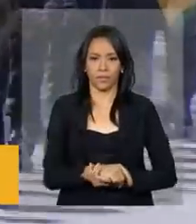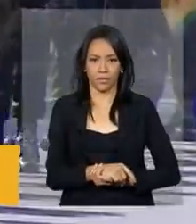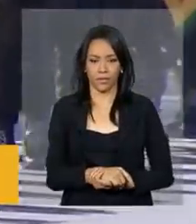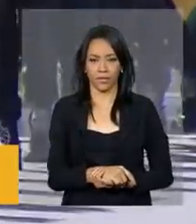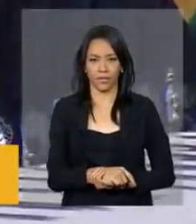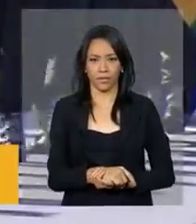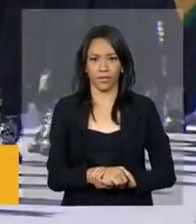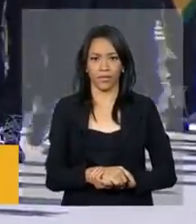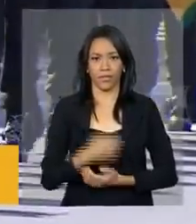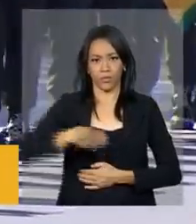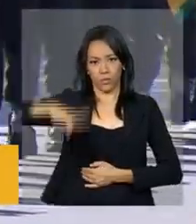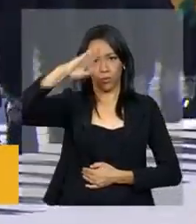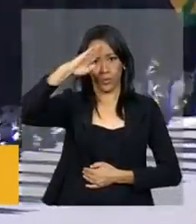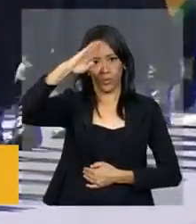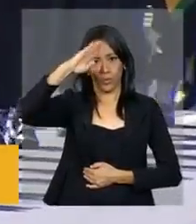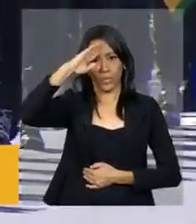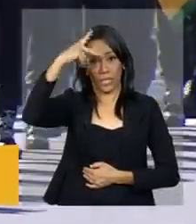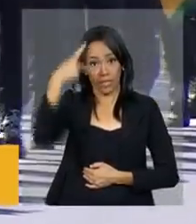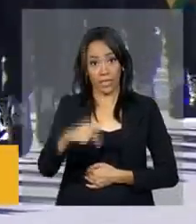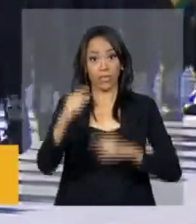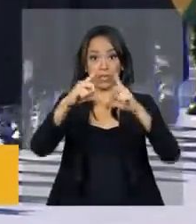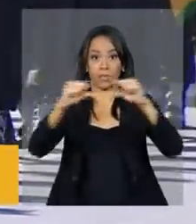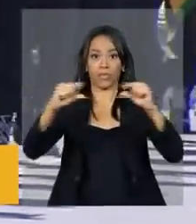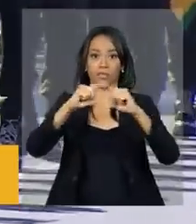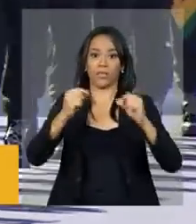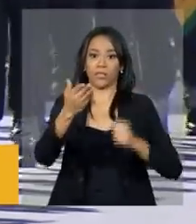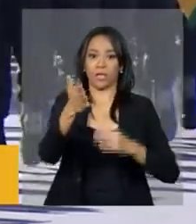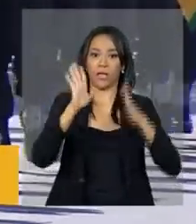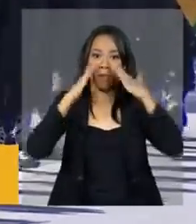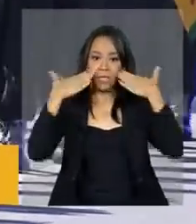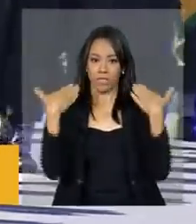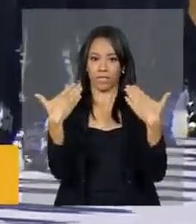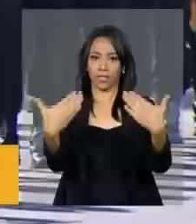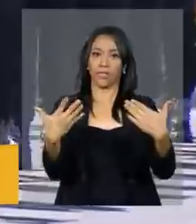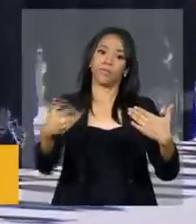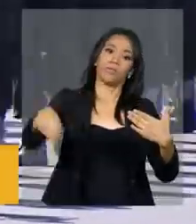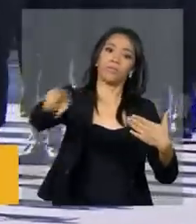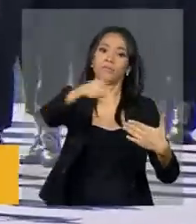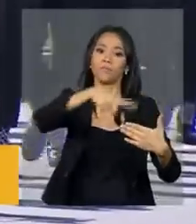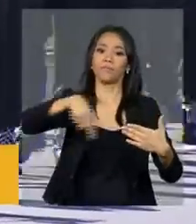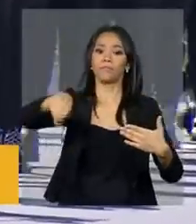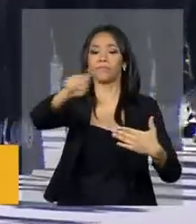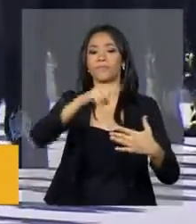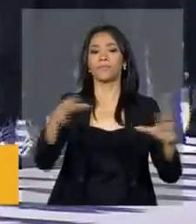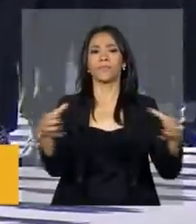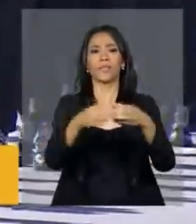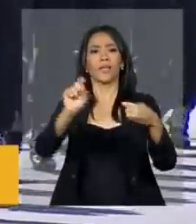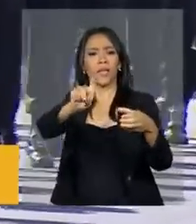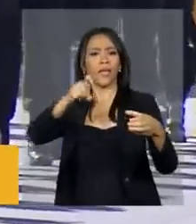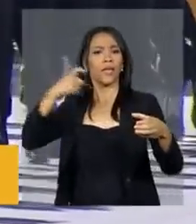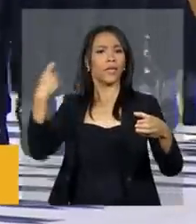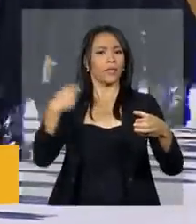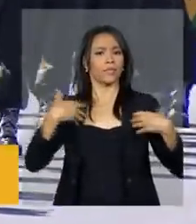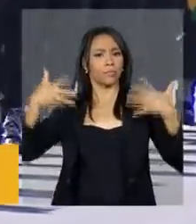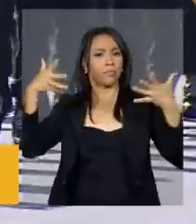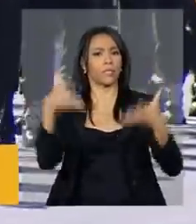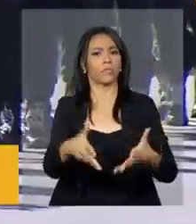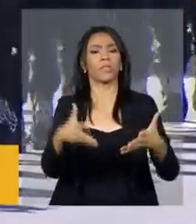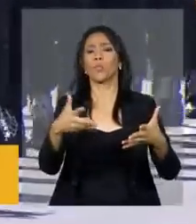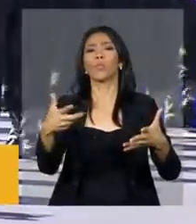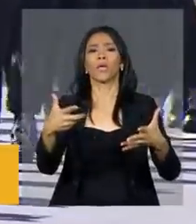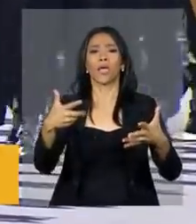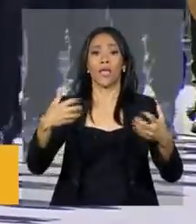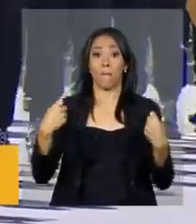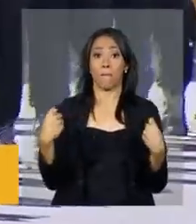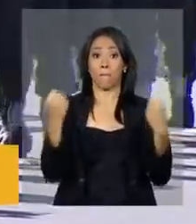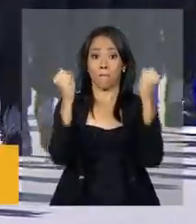polícia do Exército de Brasília. Apresenta-se à nossa frente os ex-integrantes de Forças de Paz, que